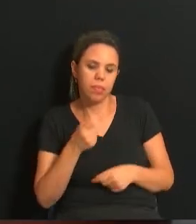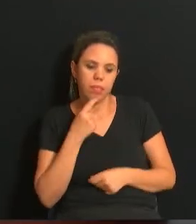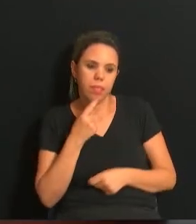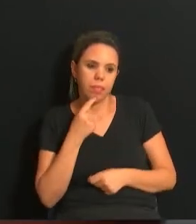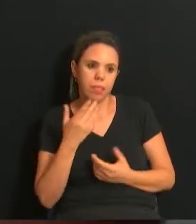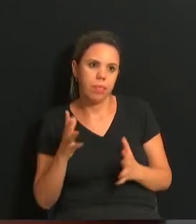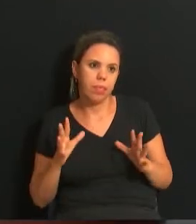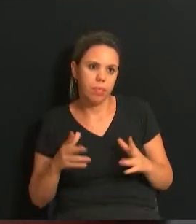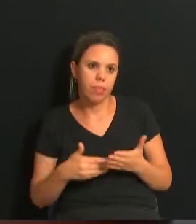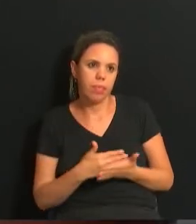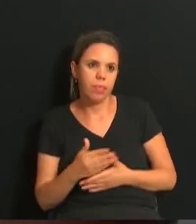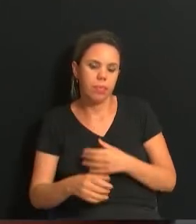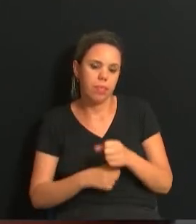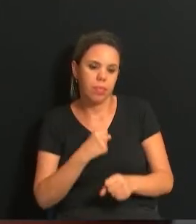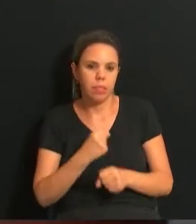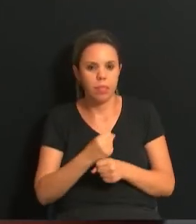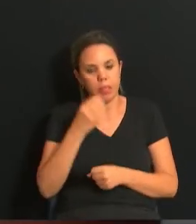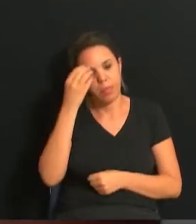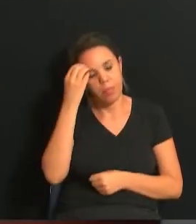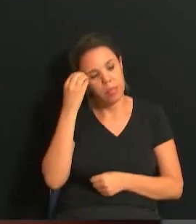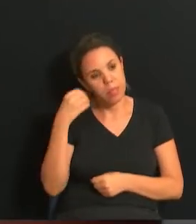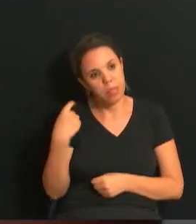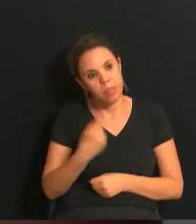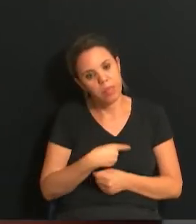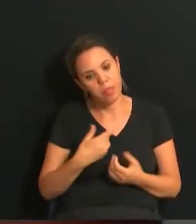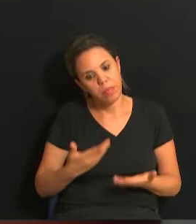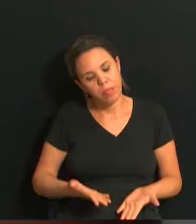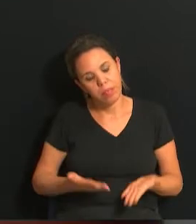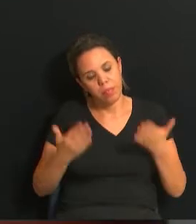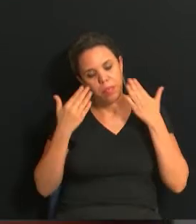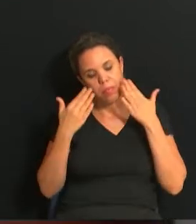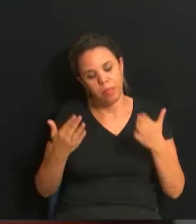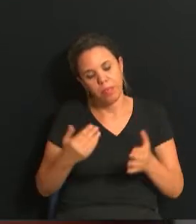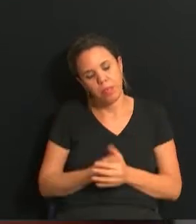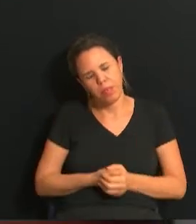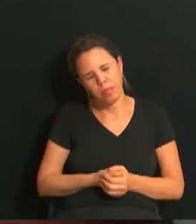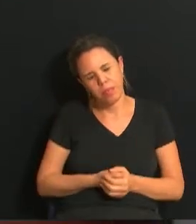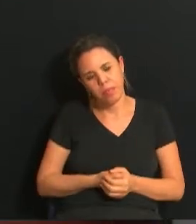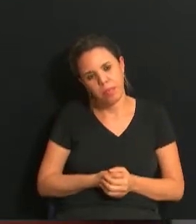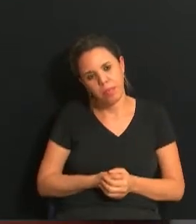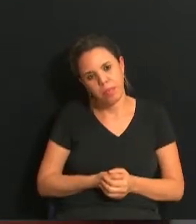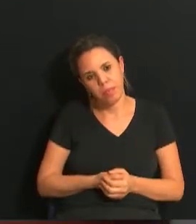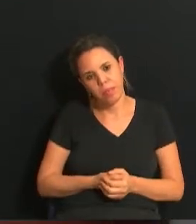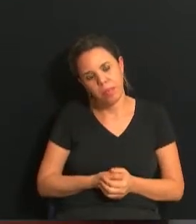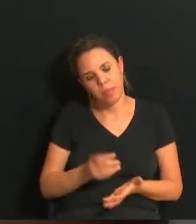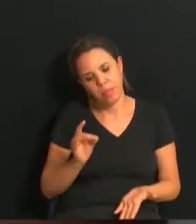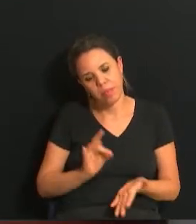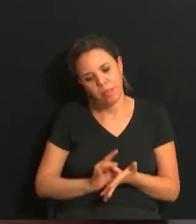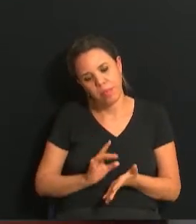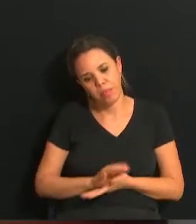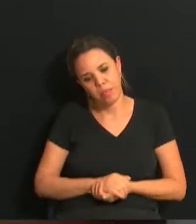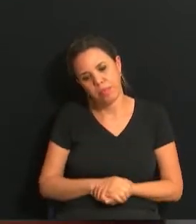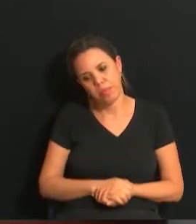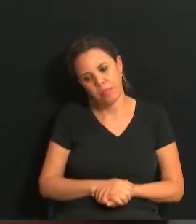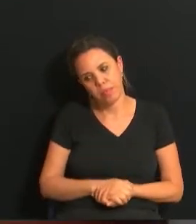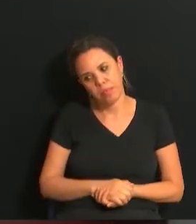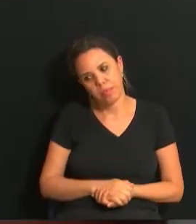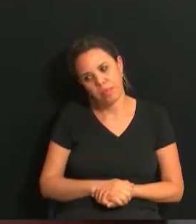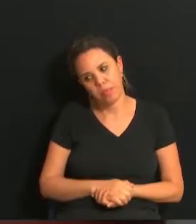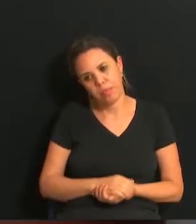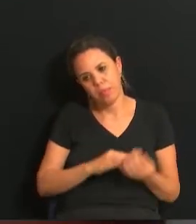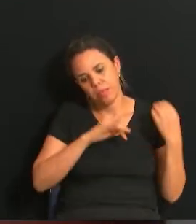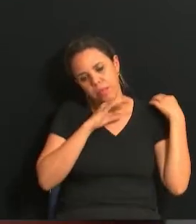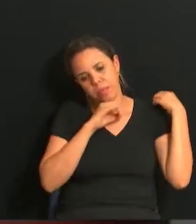todo início de ano, a gente se depara aí com fatos horríveis